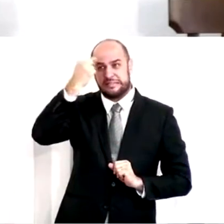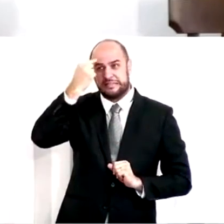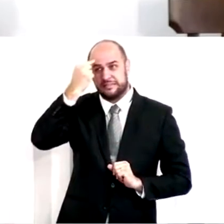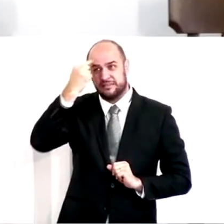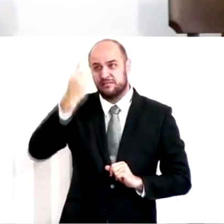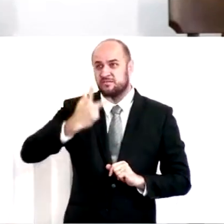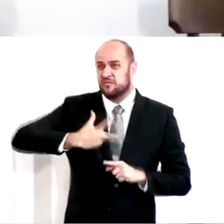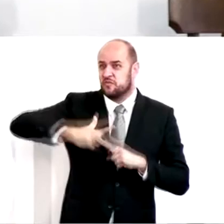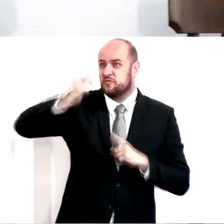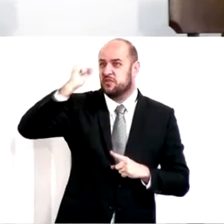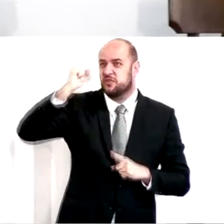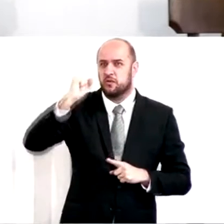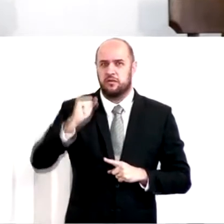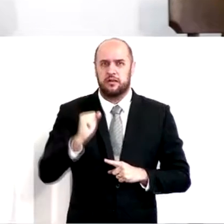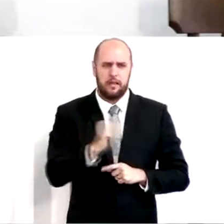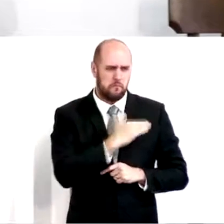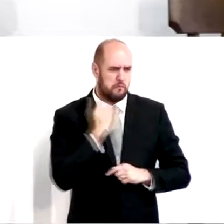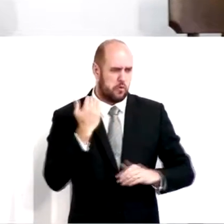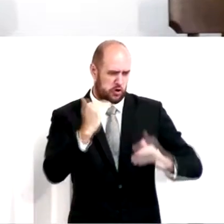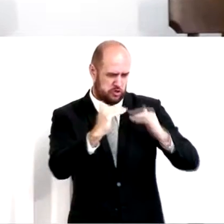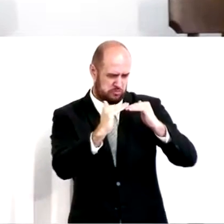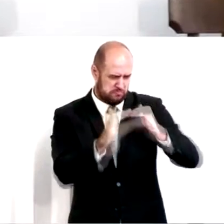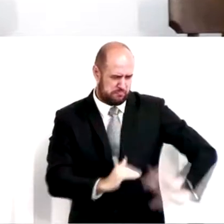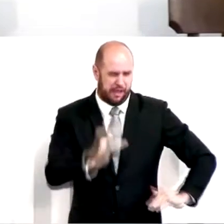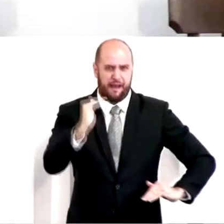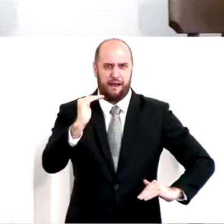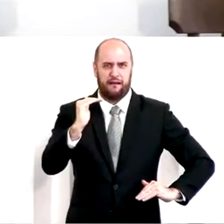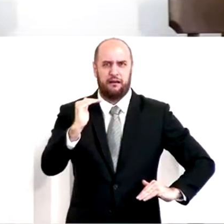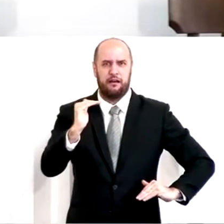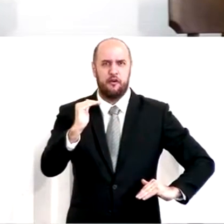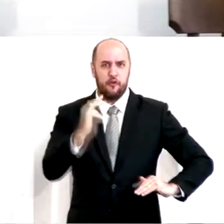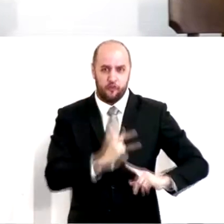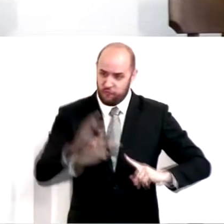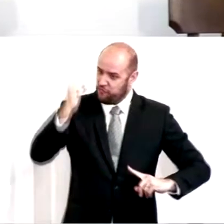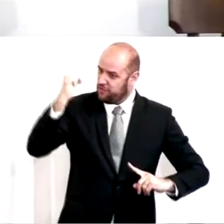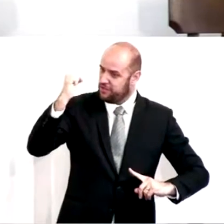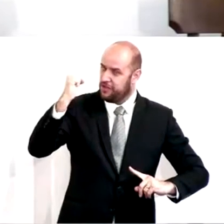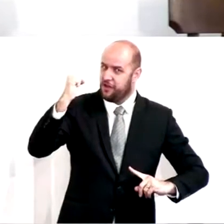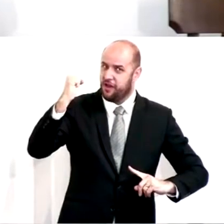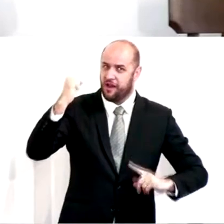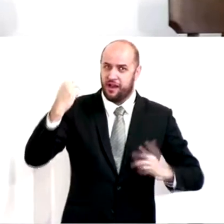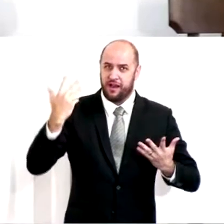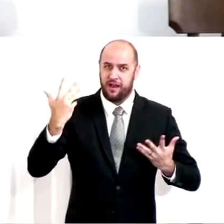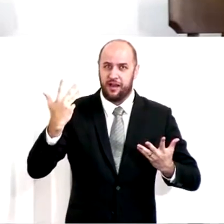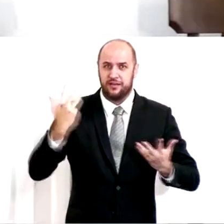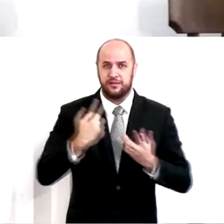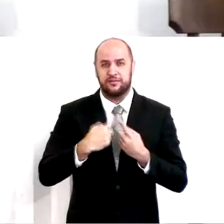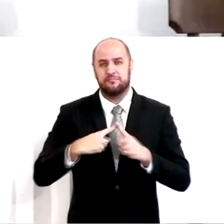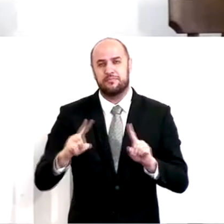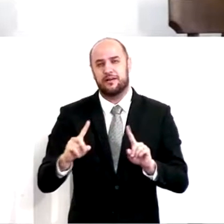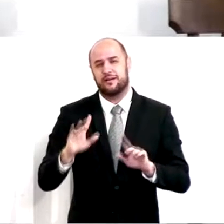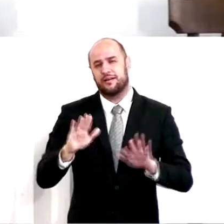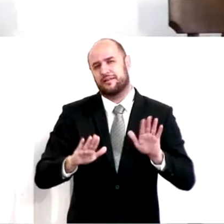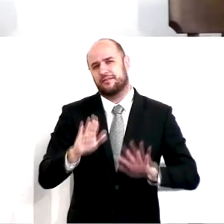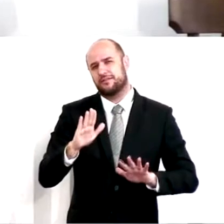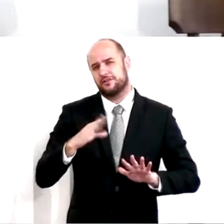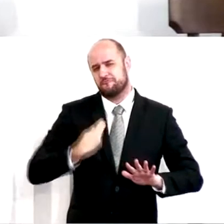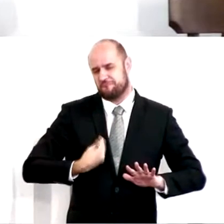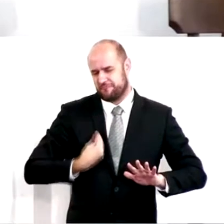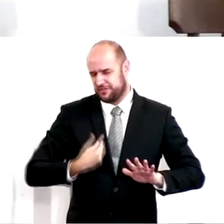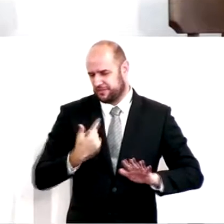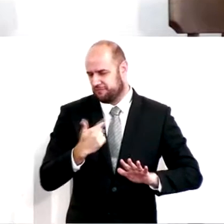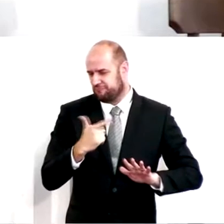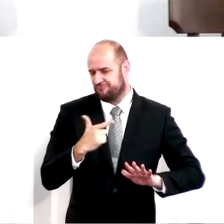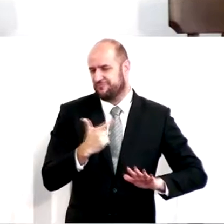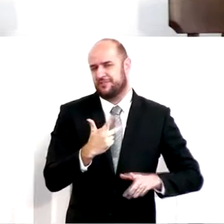consciência, vencer a morte, imaginem vocês, pode ser que não seja vivida como vitória na vida de muitos